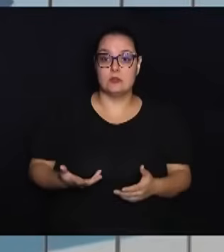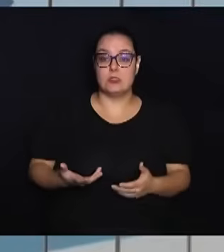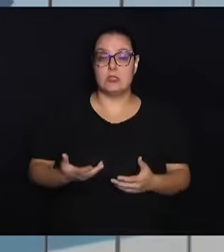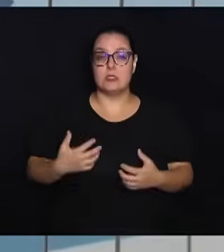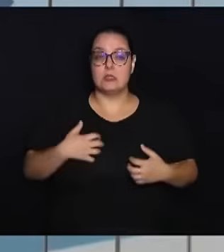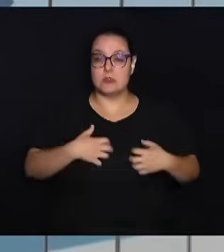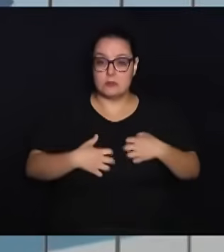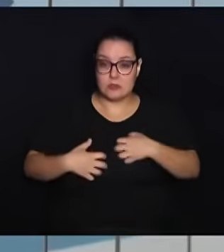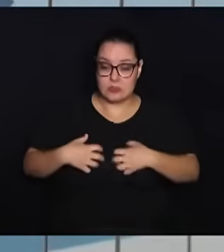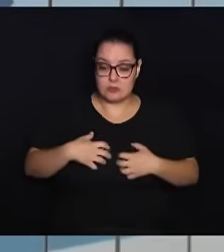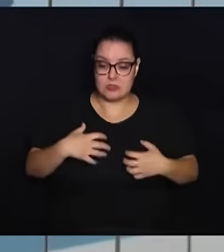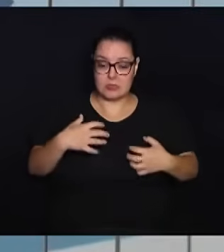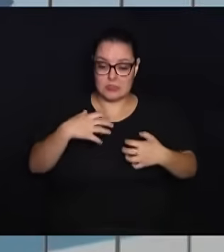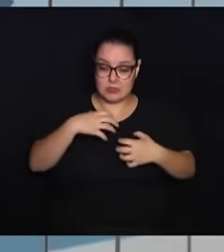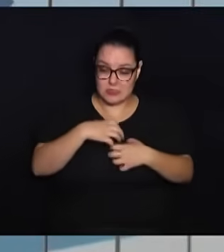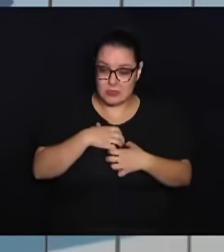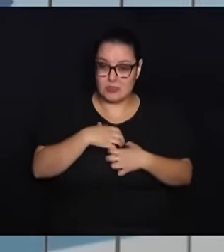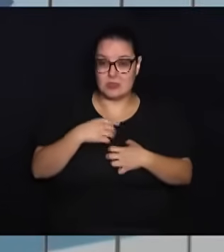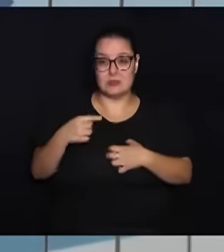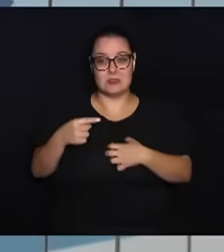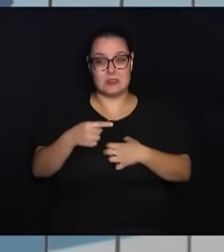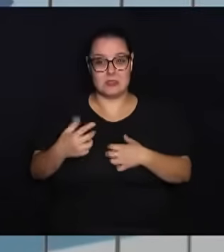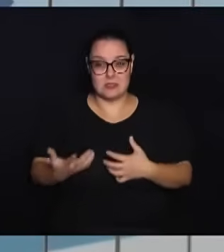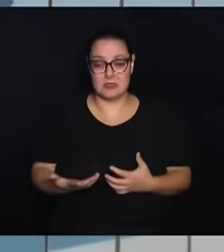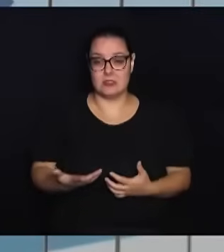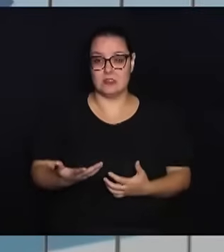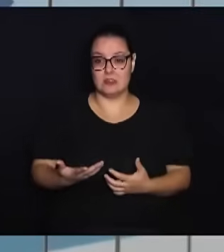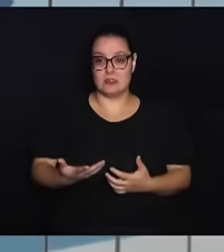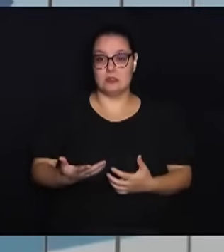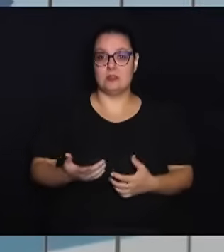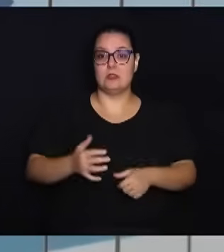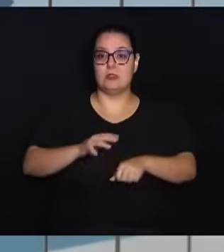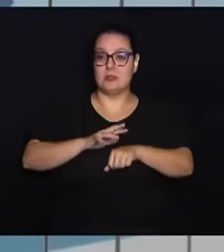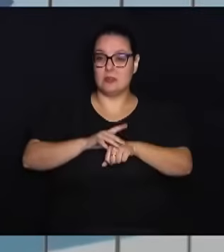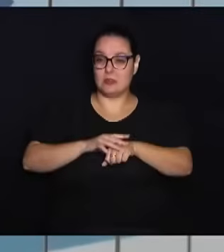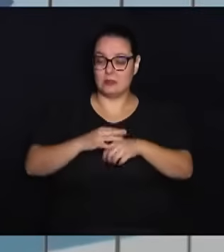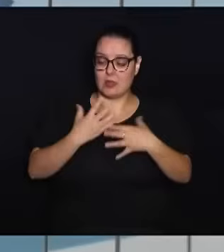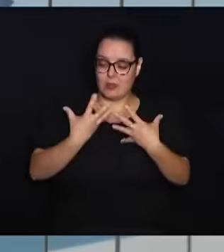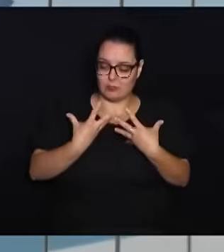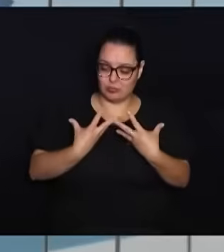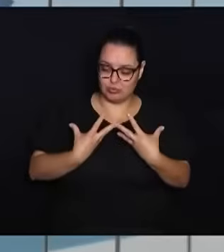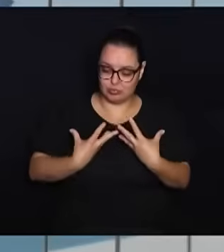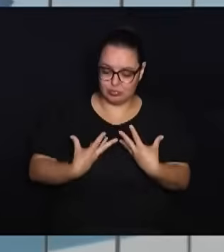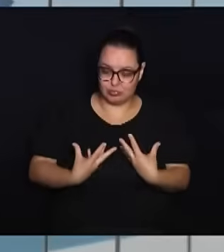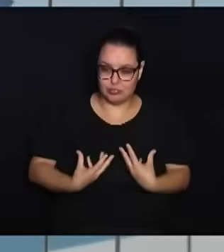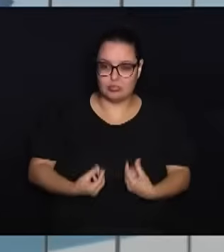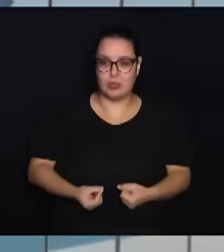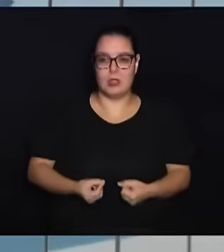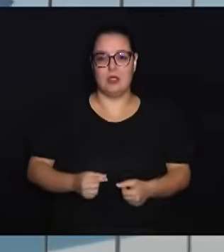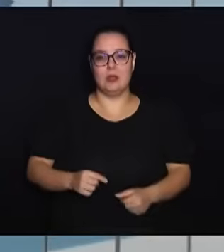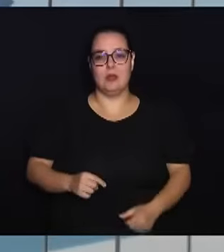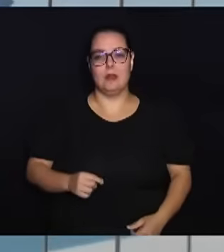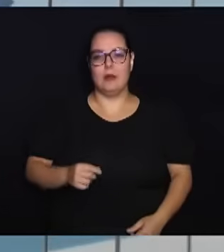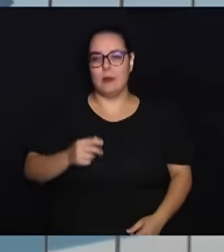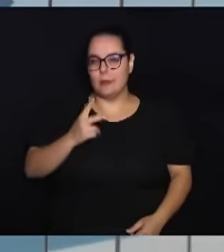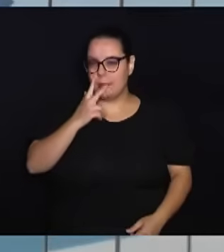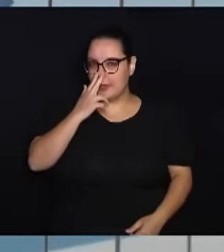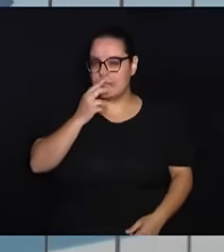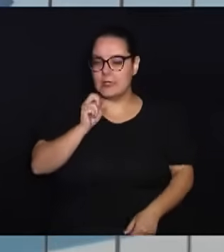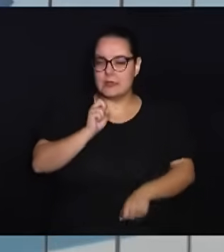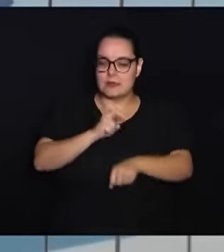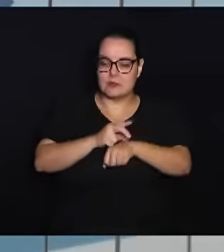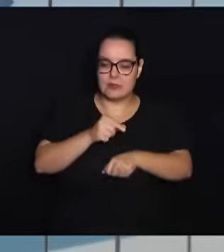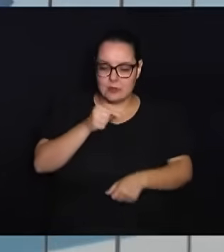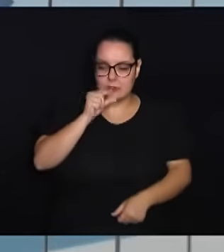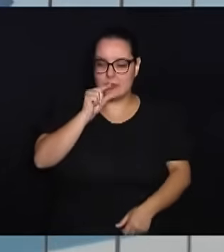a esses sentimentos, né, negativos, que adoecem a gente, né? É uma dosezinha de veneno que, se você vai